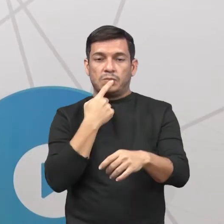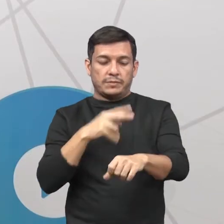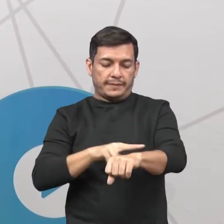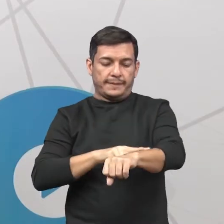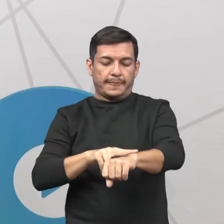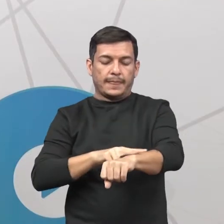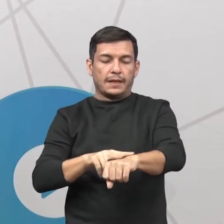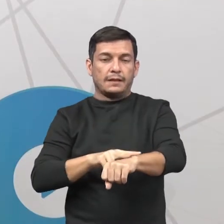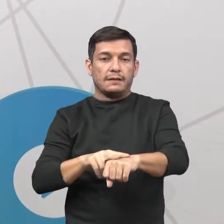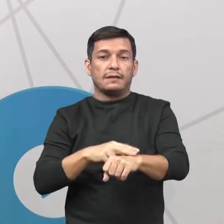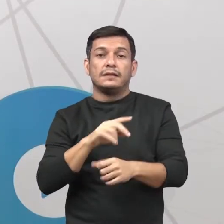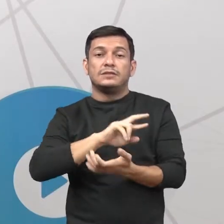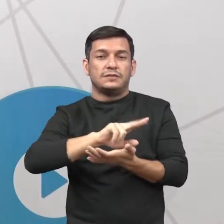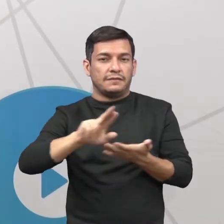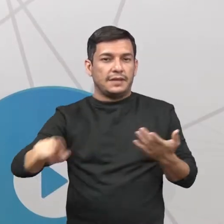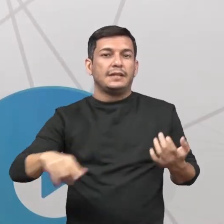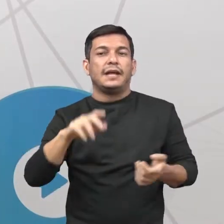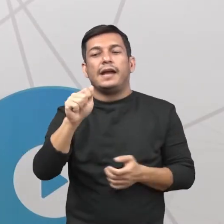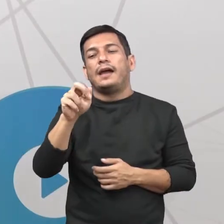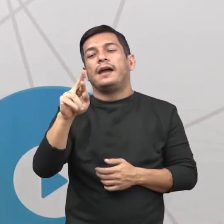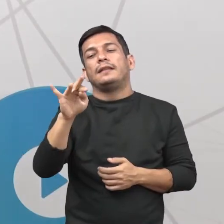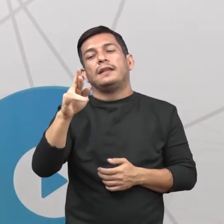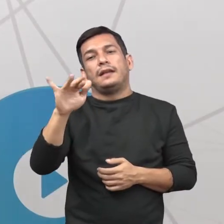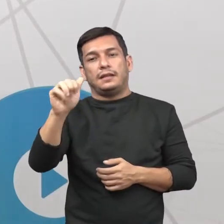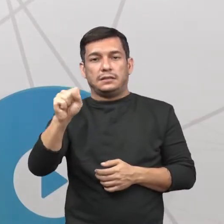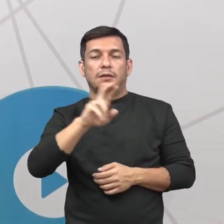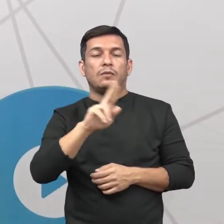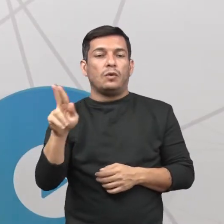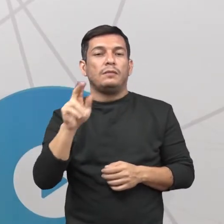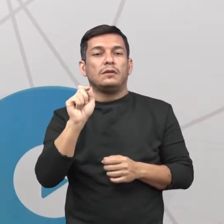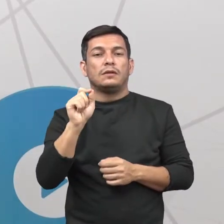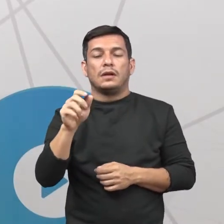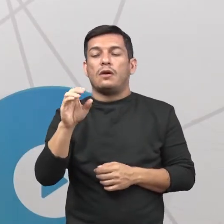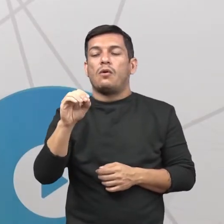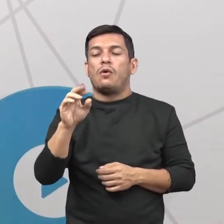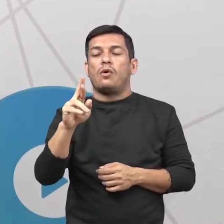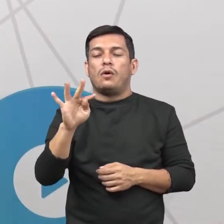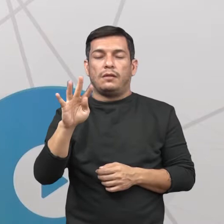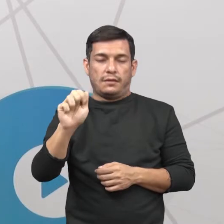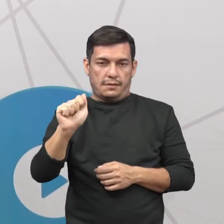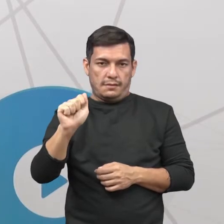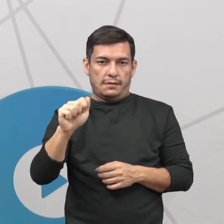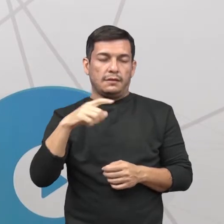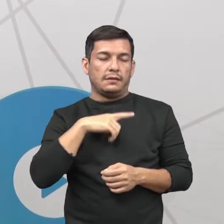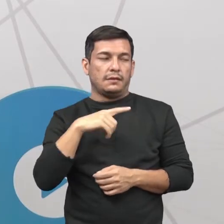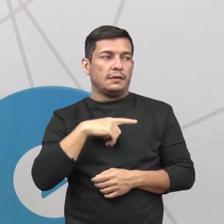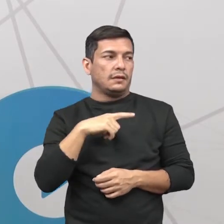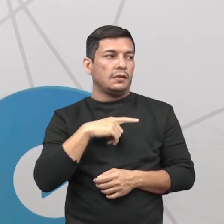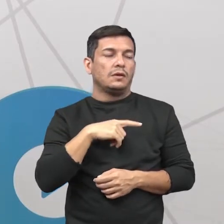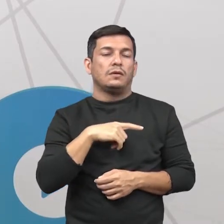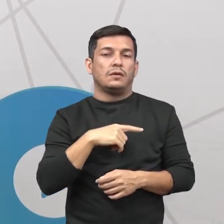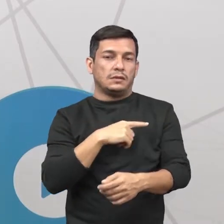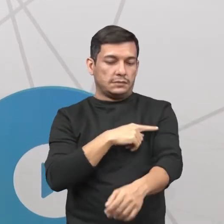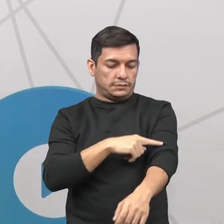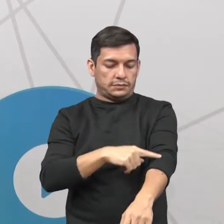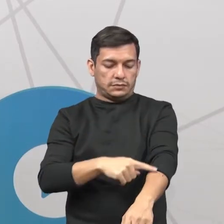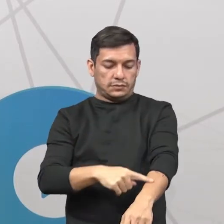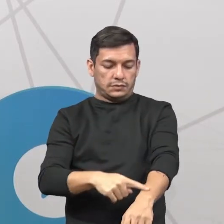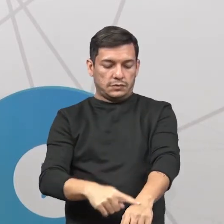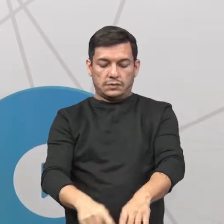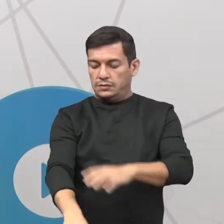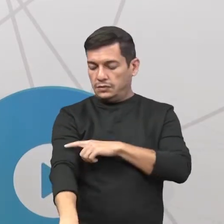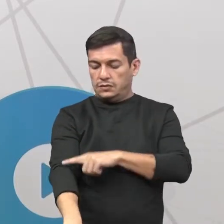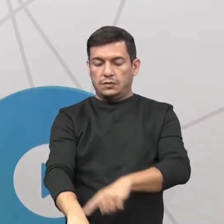artérias que podem ser chamadas de artéria aorta. Nós temos artérias aortas nos